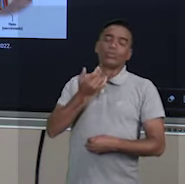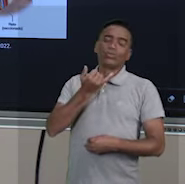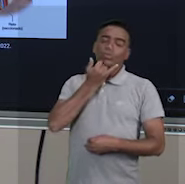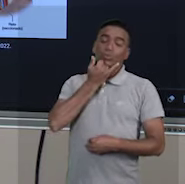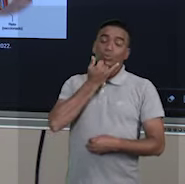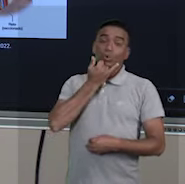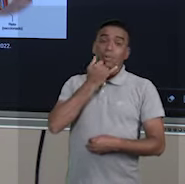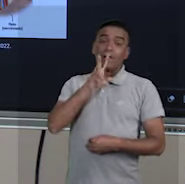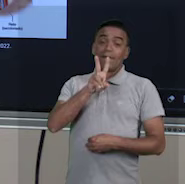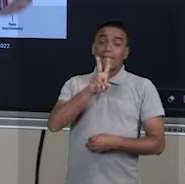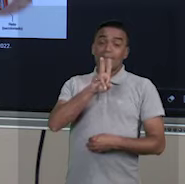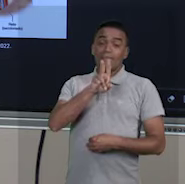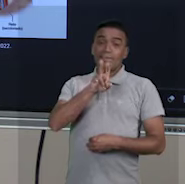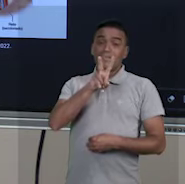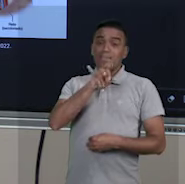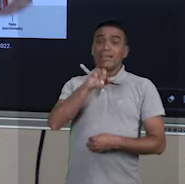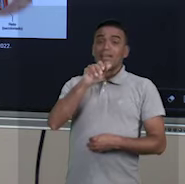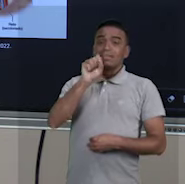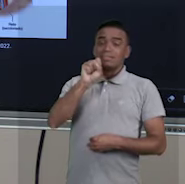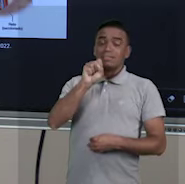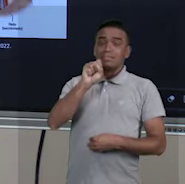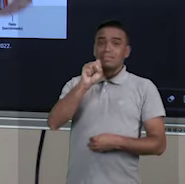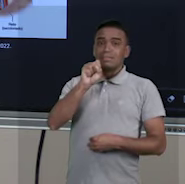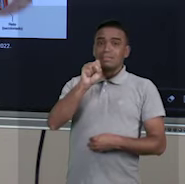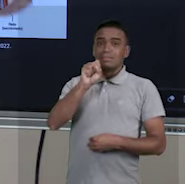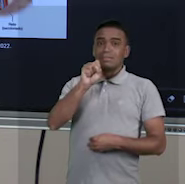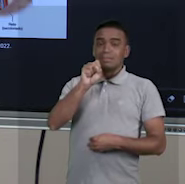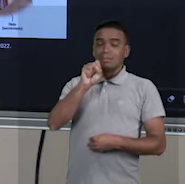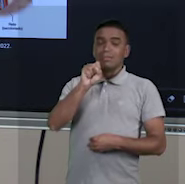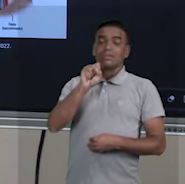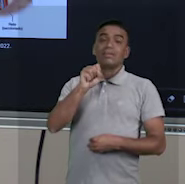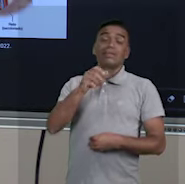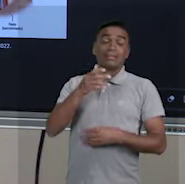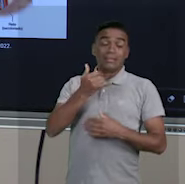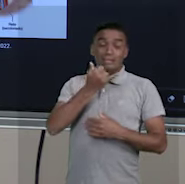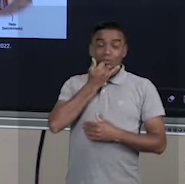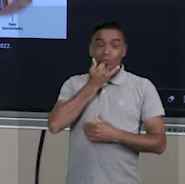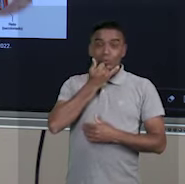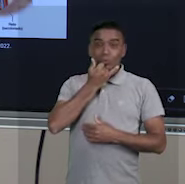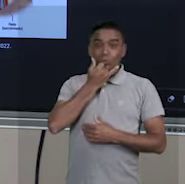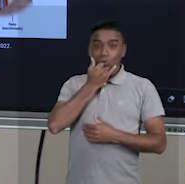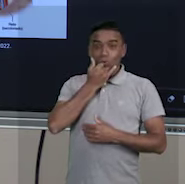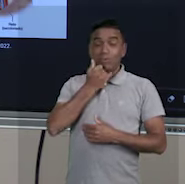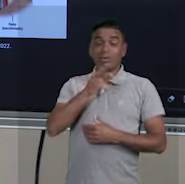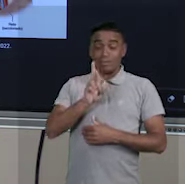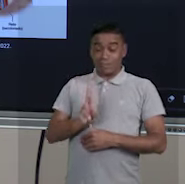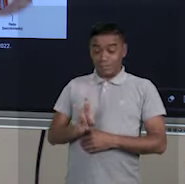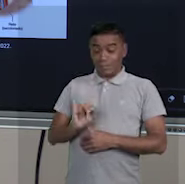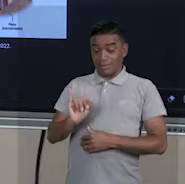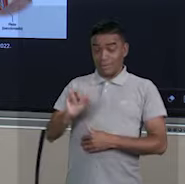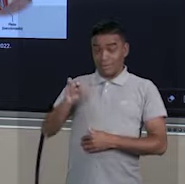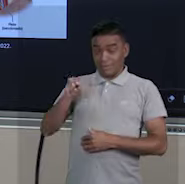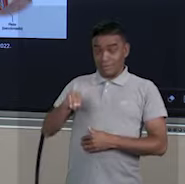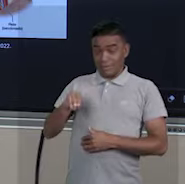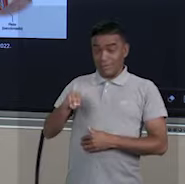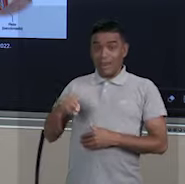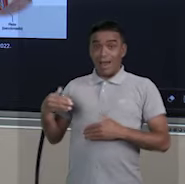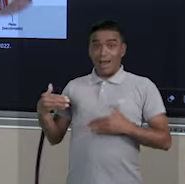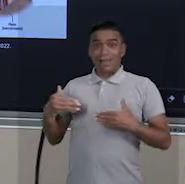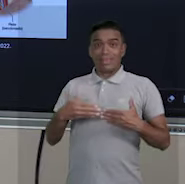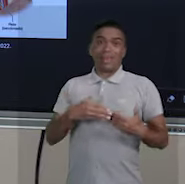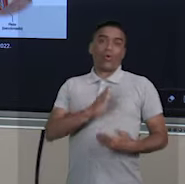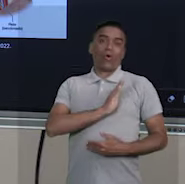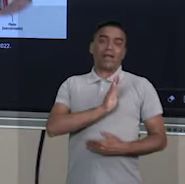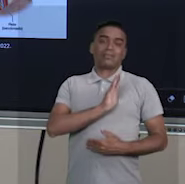as veias vão levar o sangue do pulmão não, gente, desculpa, dos rins para o coração. Então, o sangue